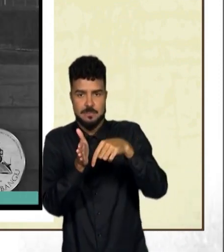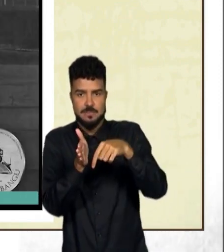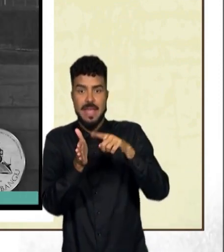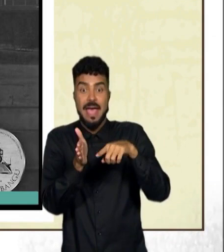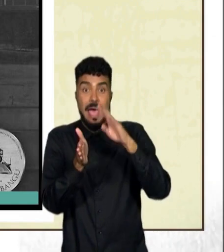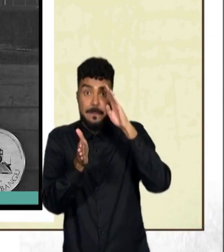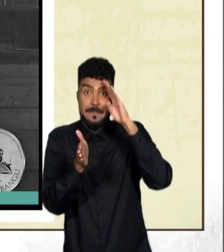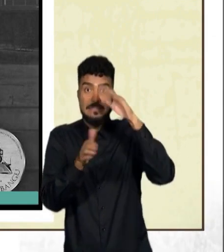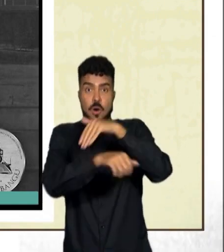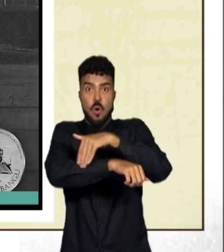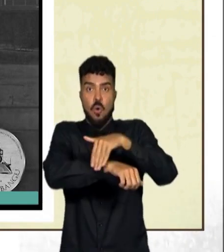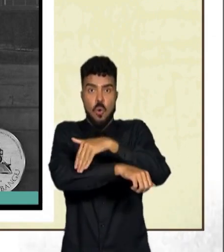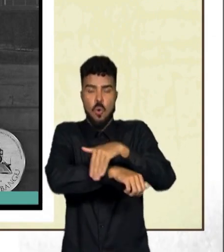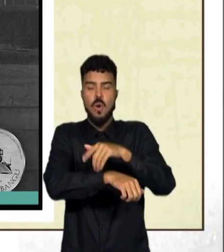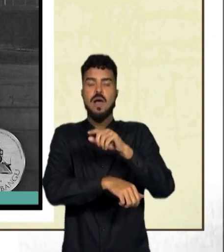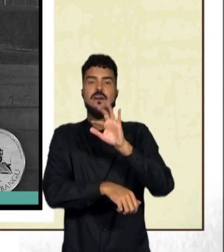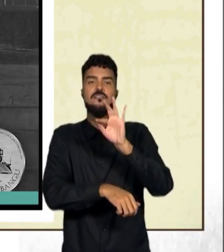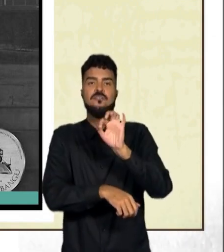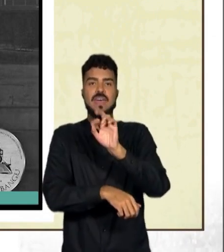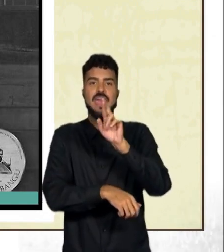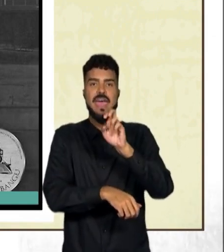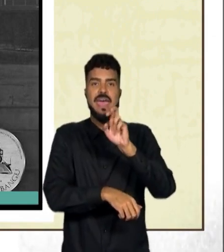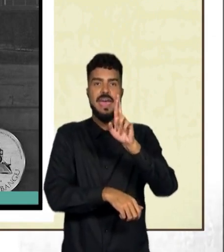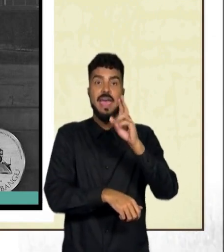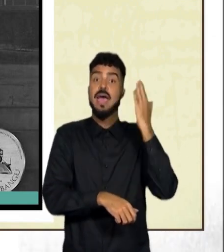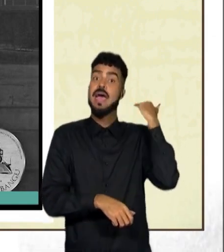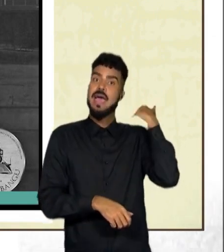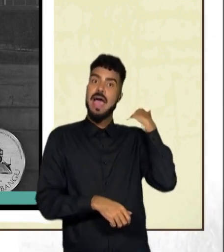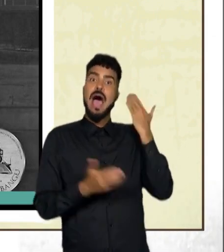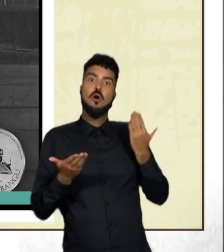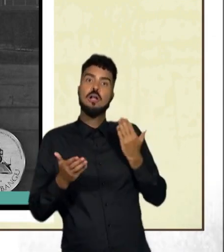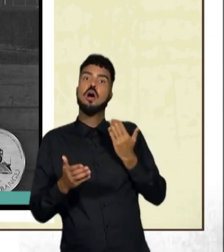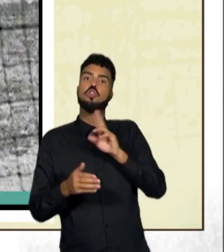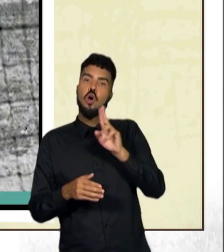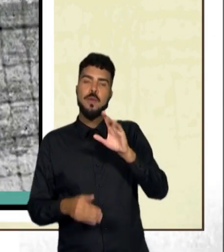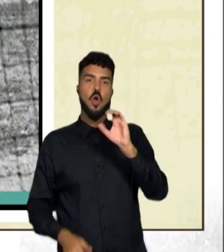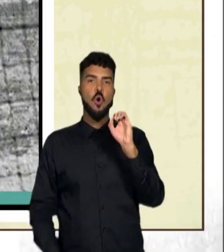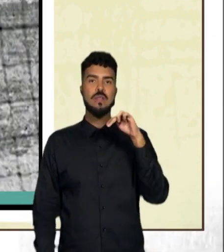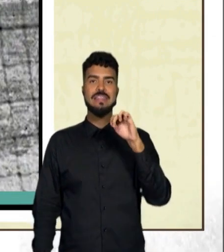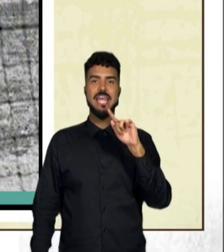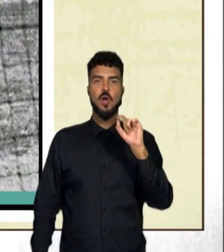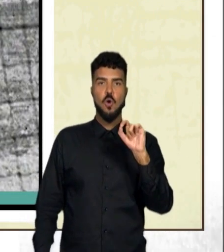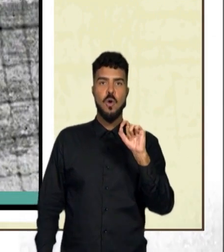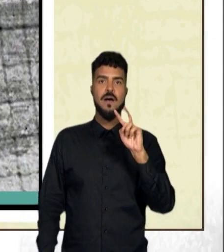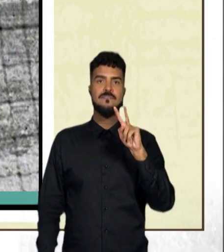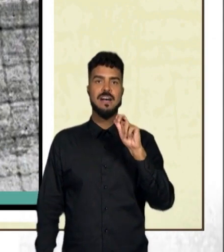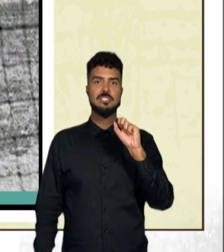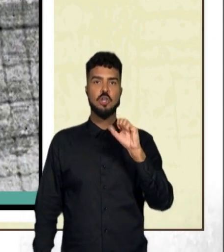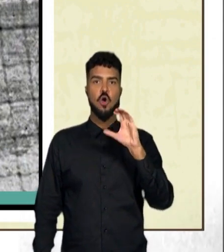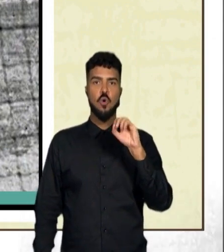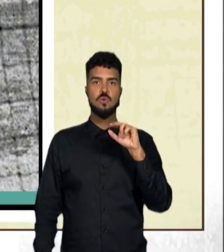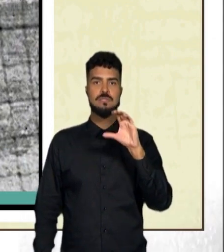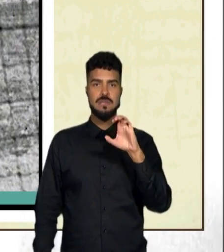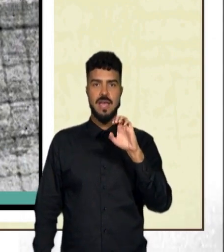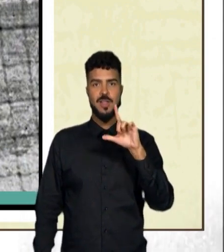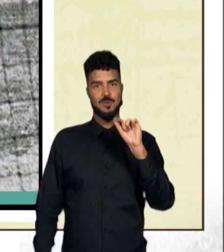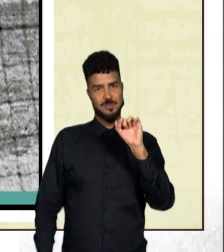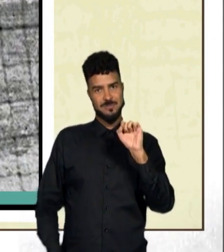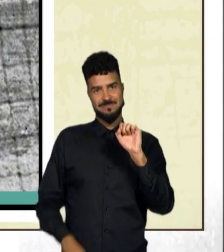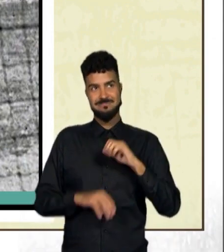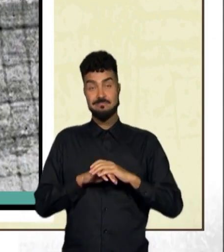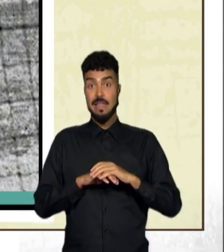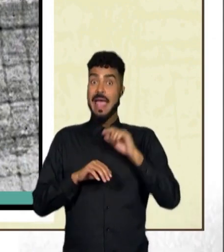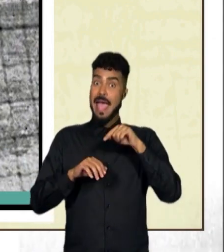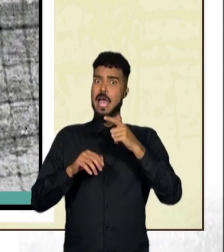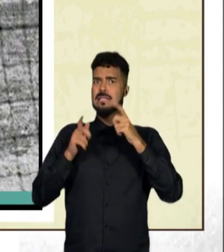principal rua do bairro, que é a Rua Ferrer. Na época, Ferrer, hoje chama-se Cônego de Vasconcelos. Então, ali era um ponto de convergência das